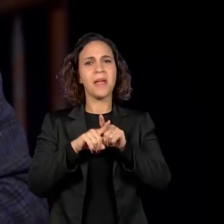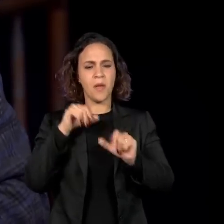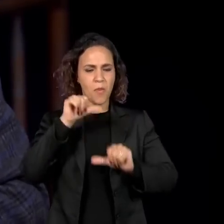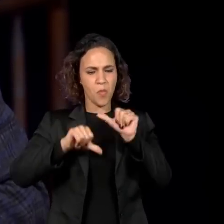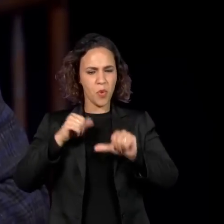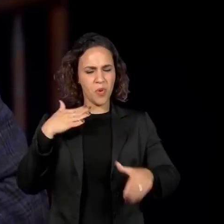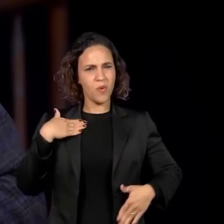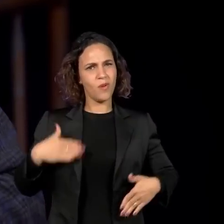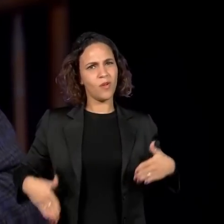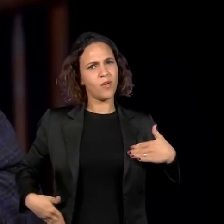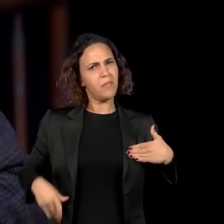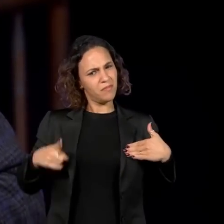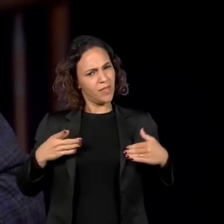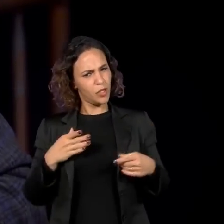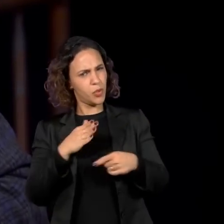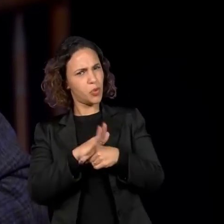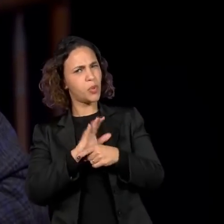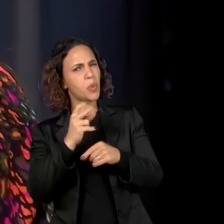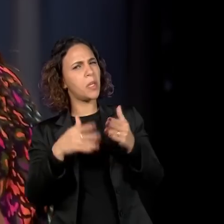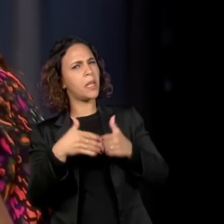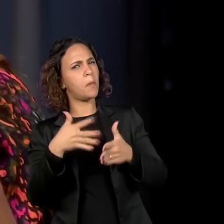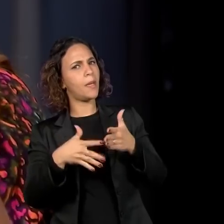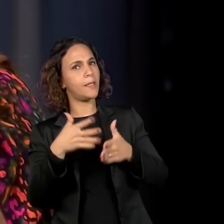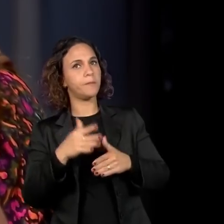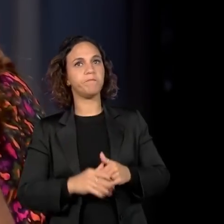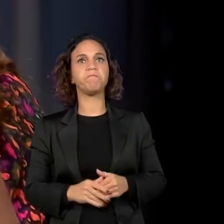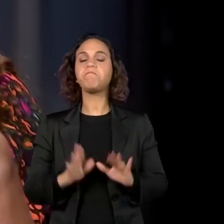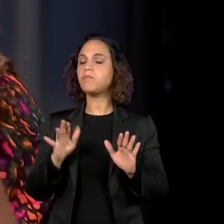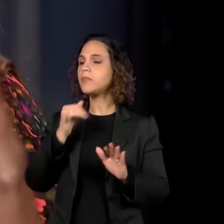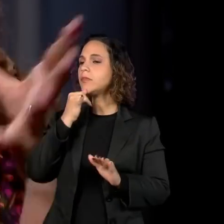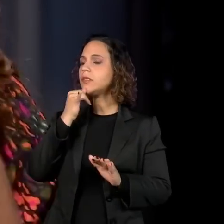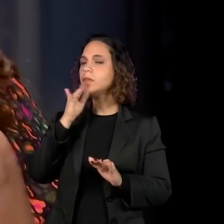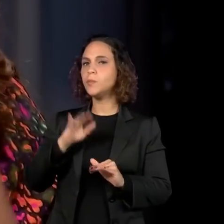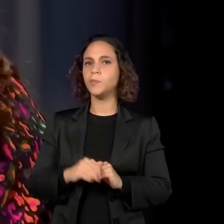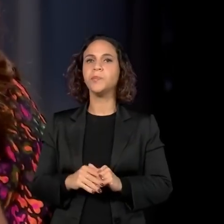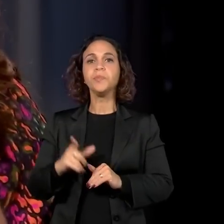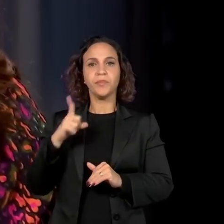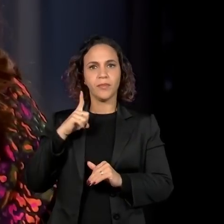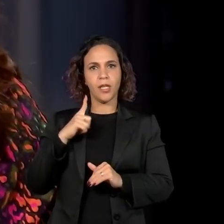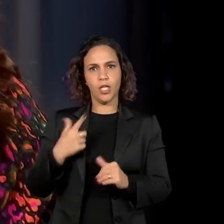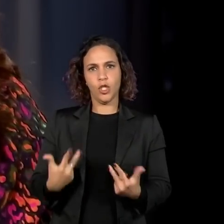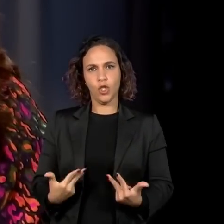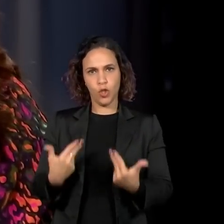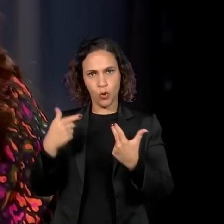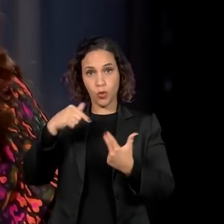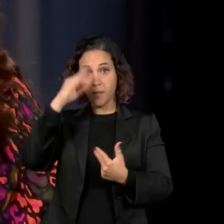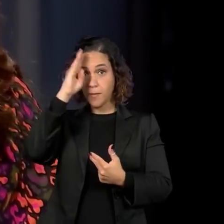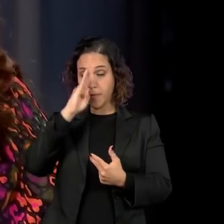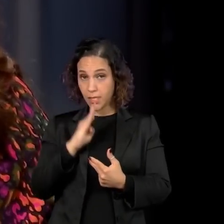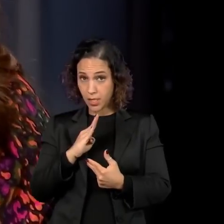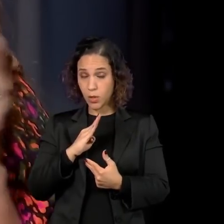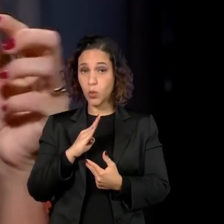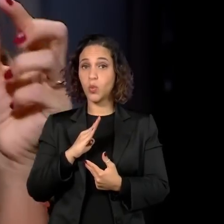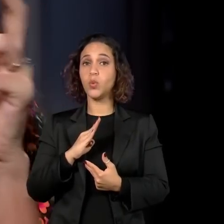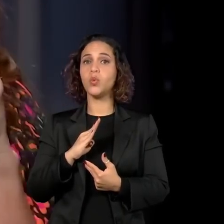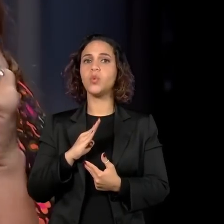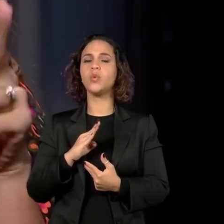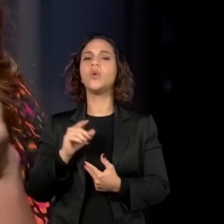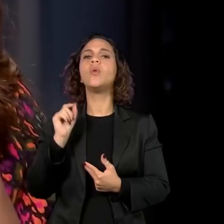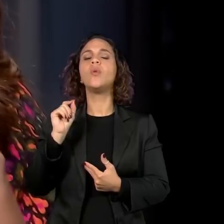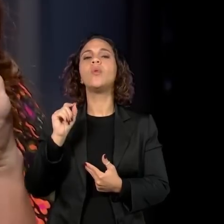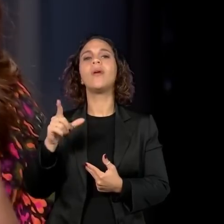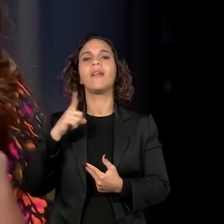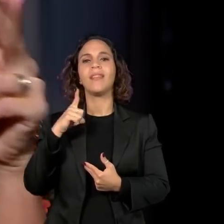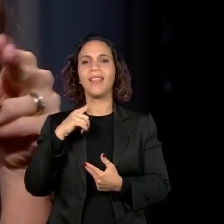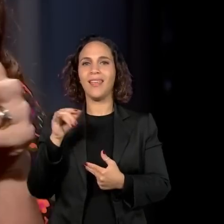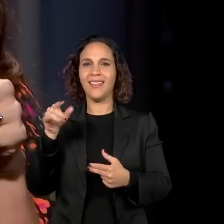O quanto que isso ajuda e atrapalha? Vou te dar um exemplo, tá? Tem uma cirurgia, o Brasil é campeão mundial em uma cirurgia que corta